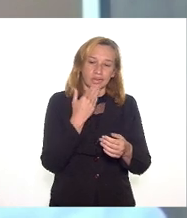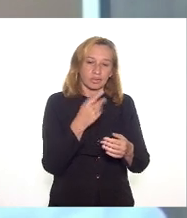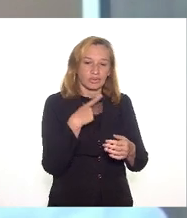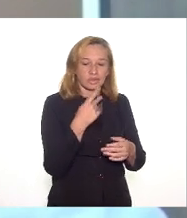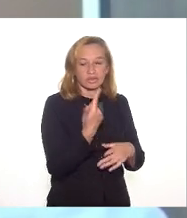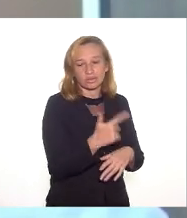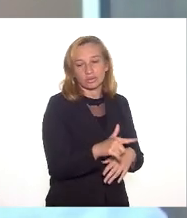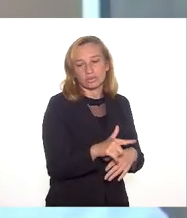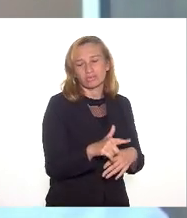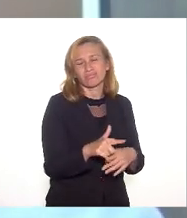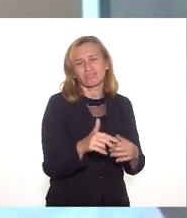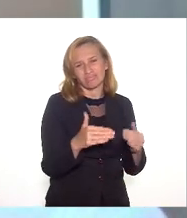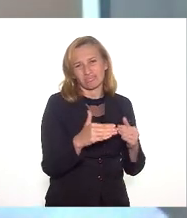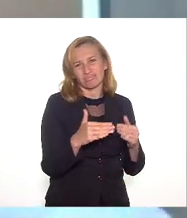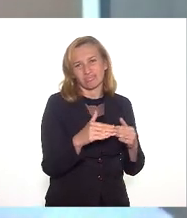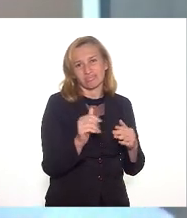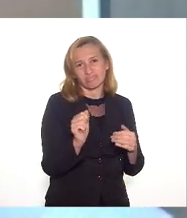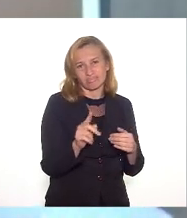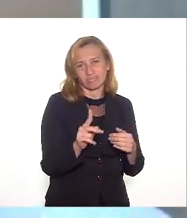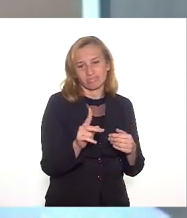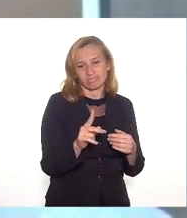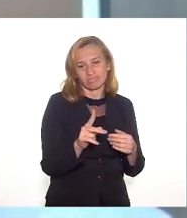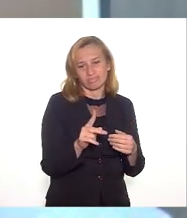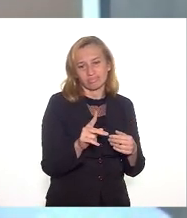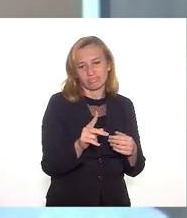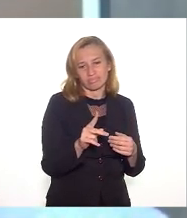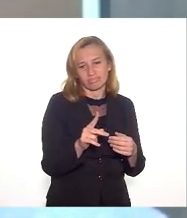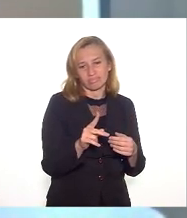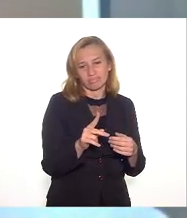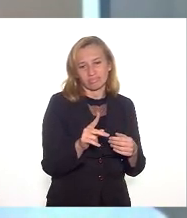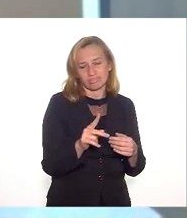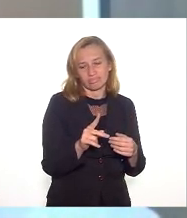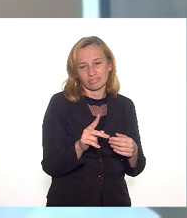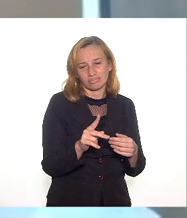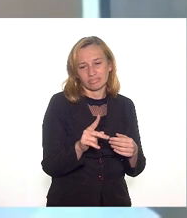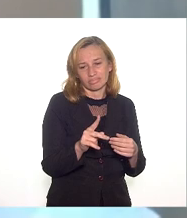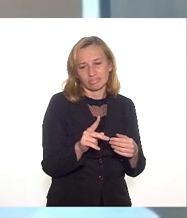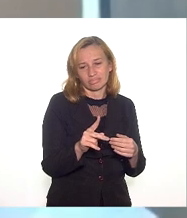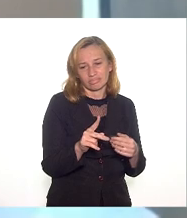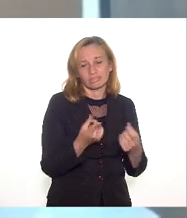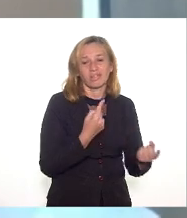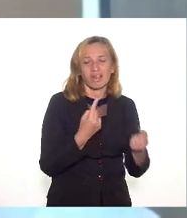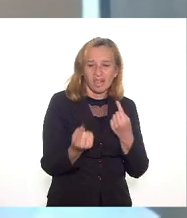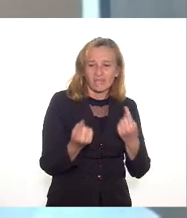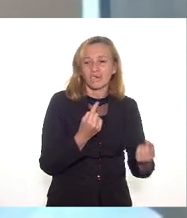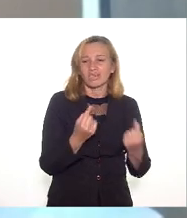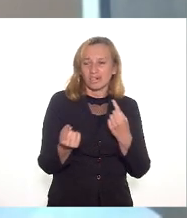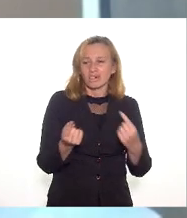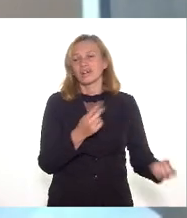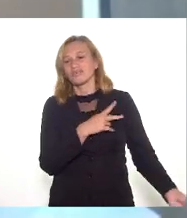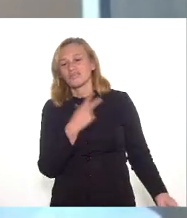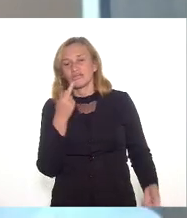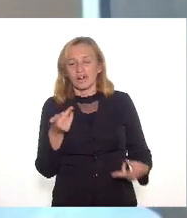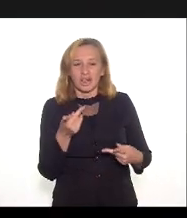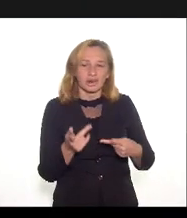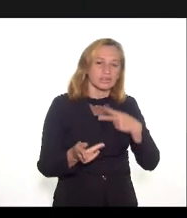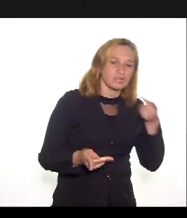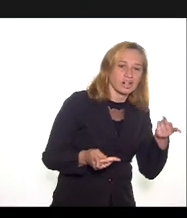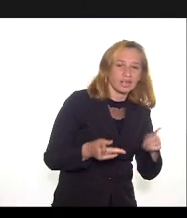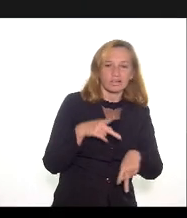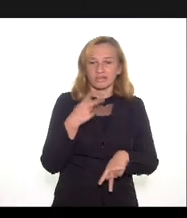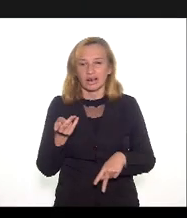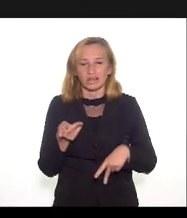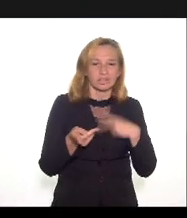abro para você fazer uma réplica, porque, se não, como ela falou, vai ficar esse ping-pong e a gente precisa...